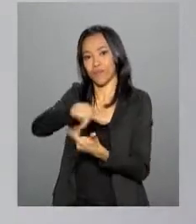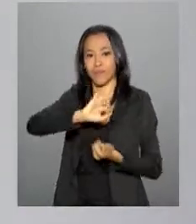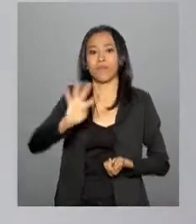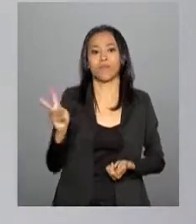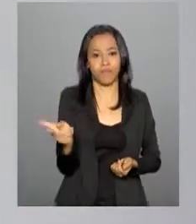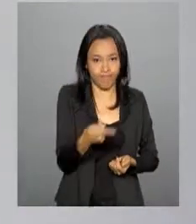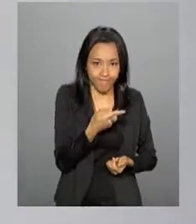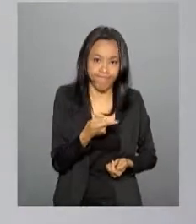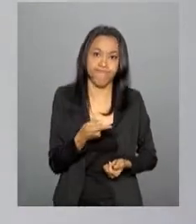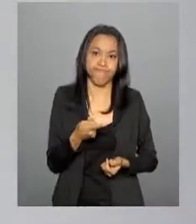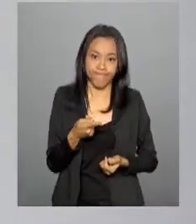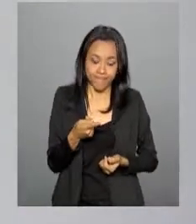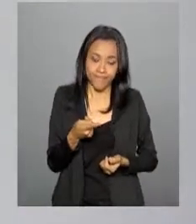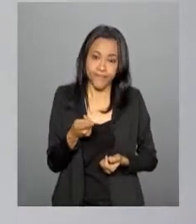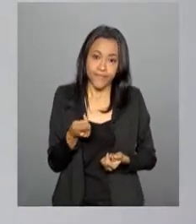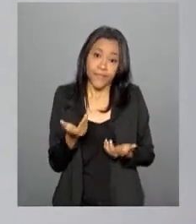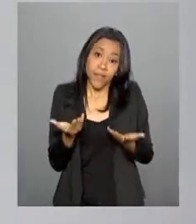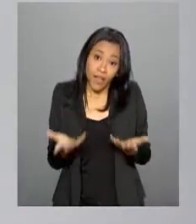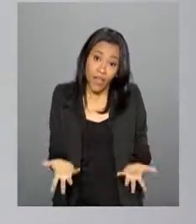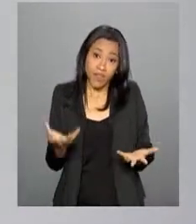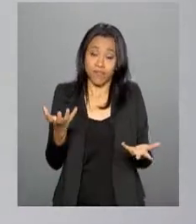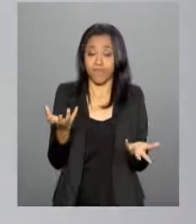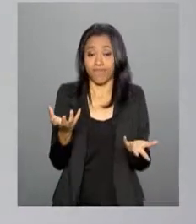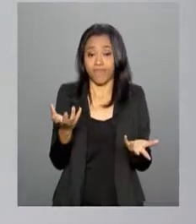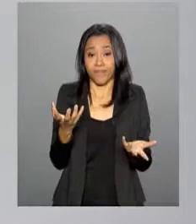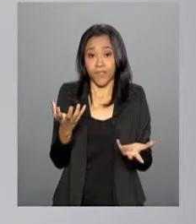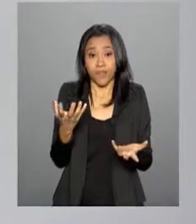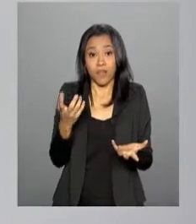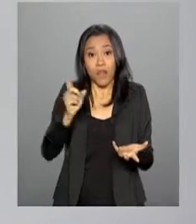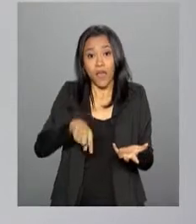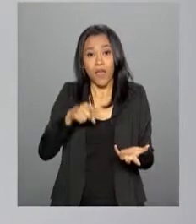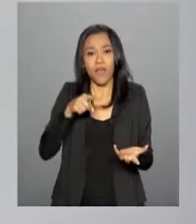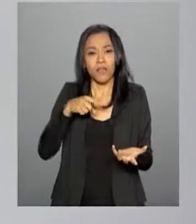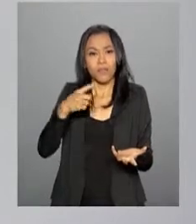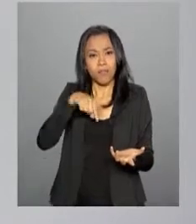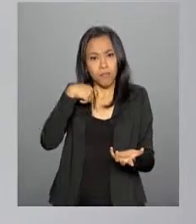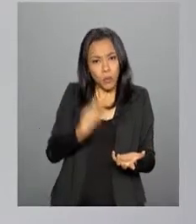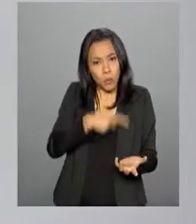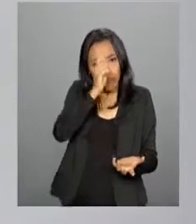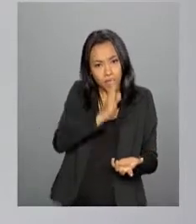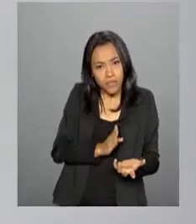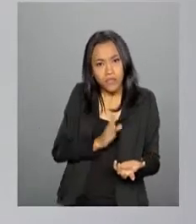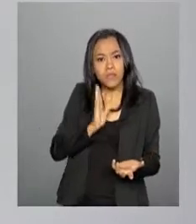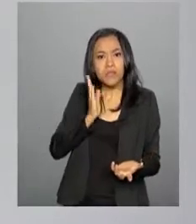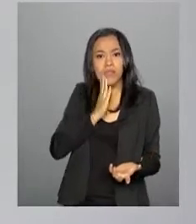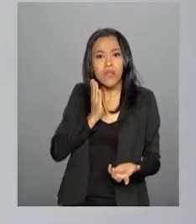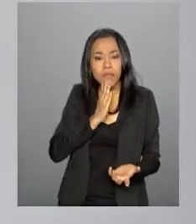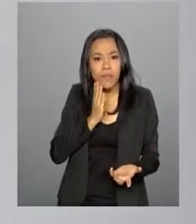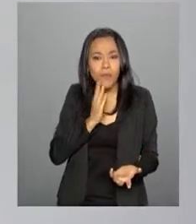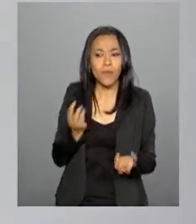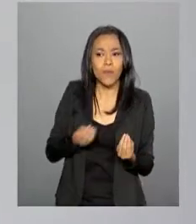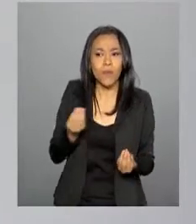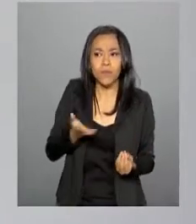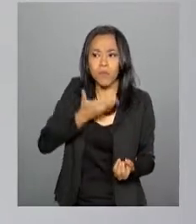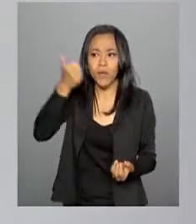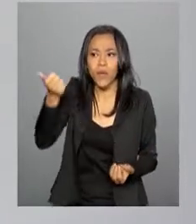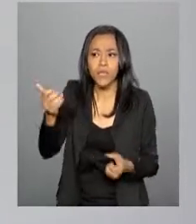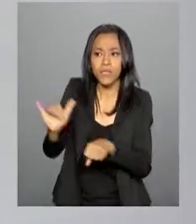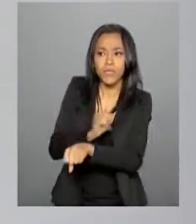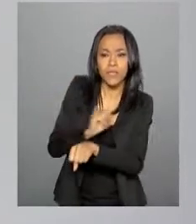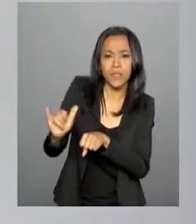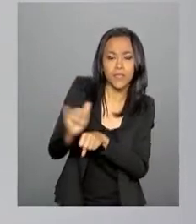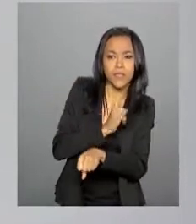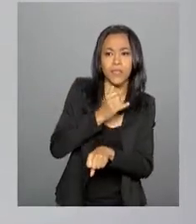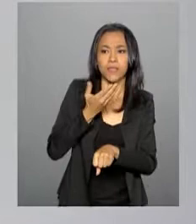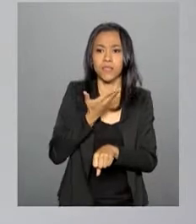é um modo de nos aproximarmos em torno de melhores práticas, de